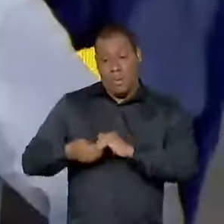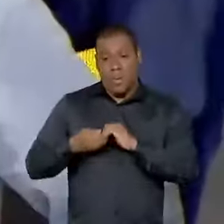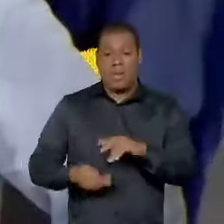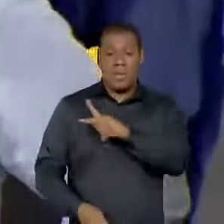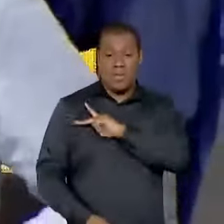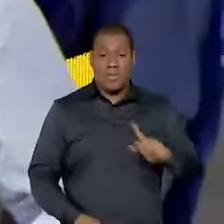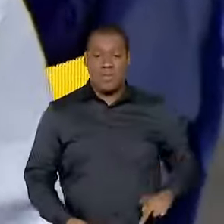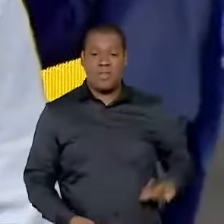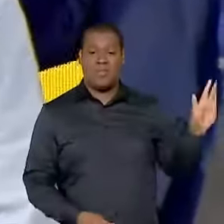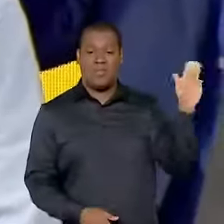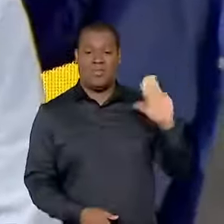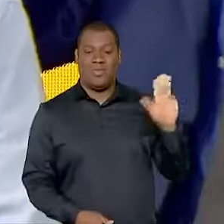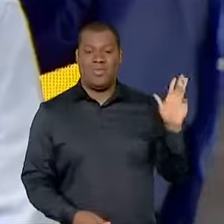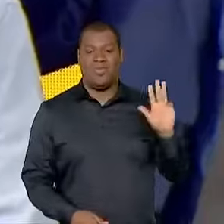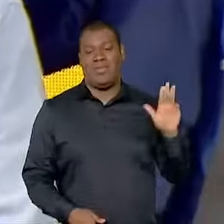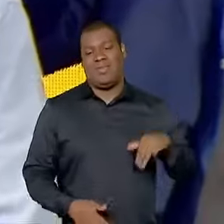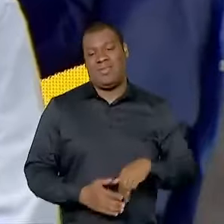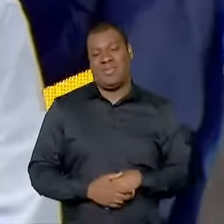da Silva.